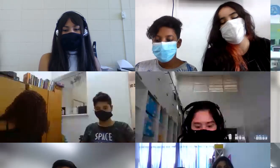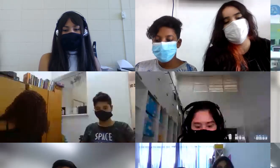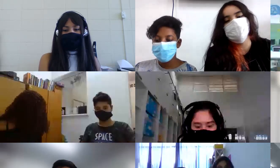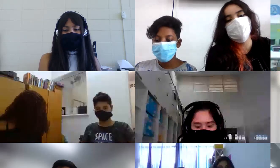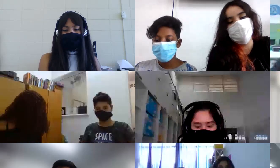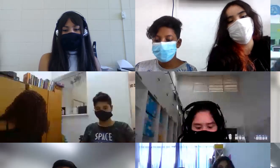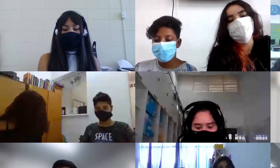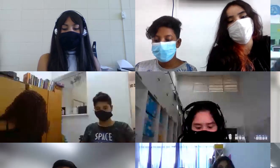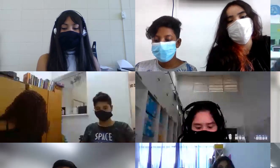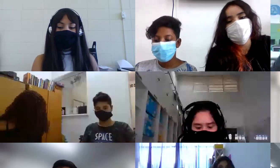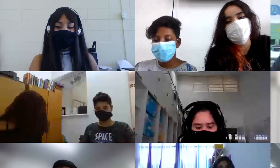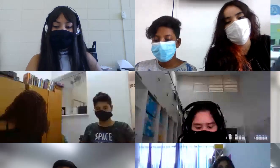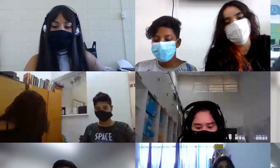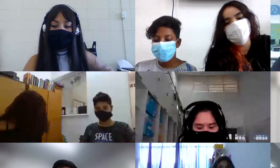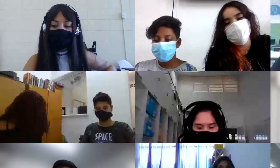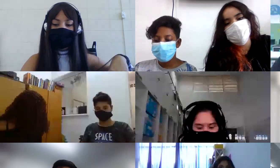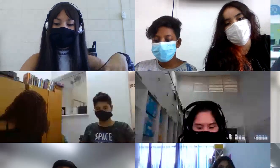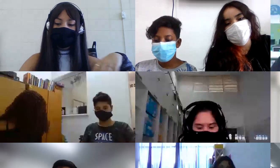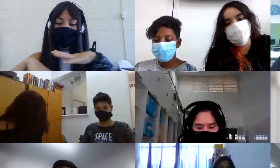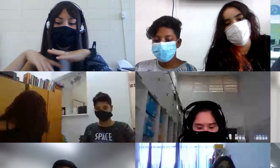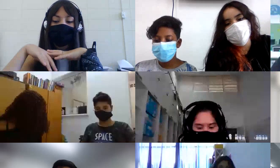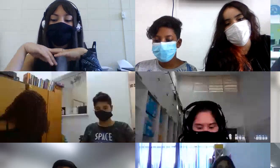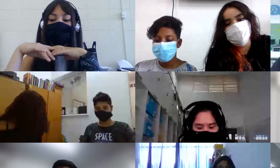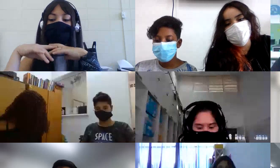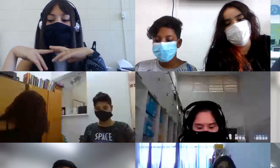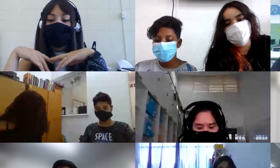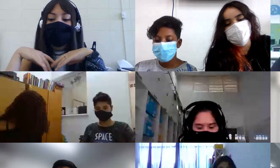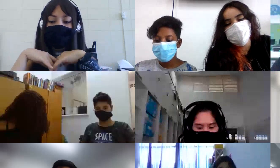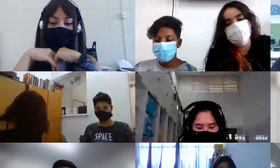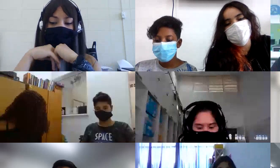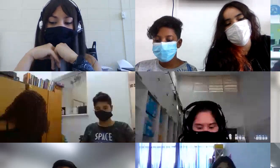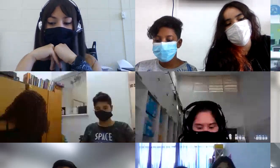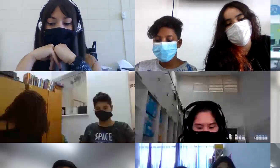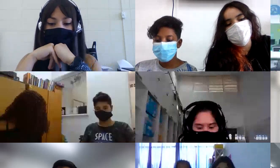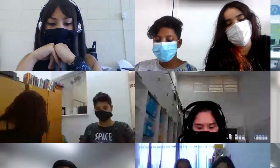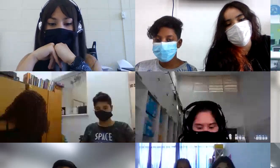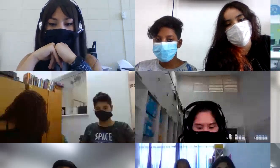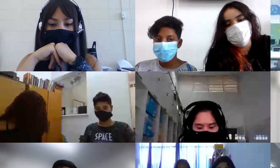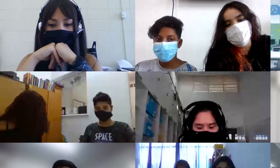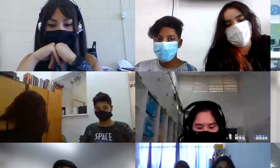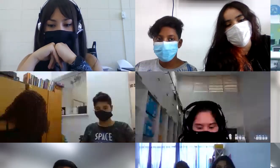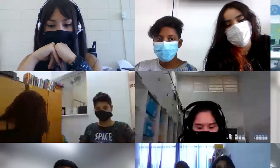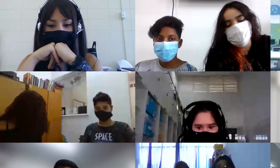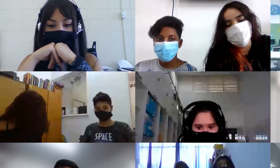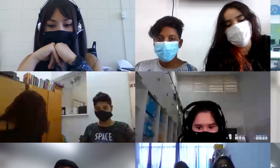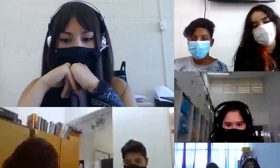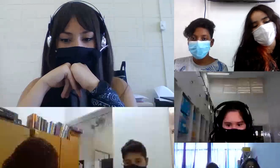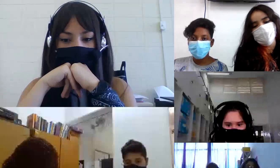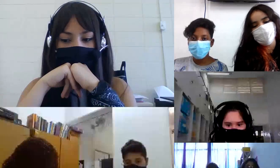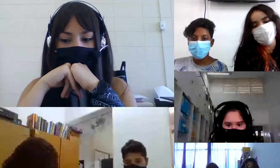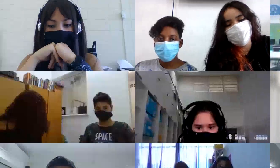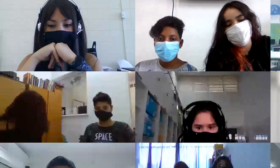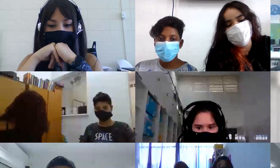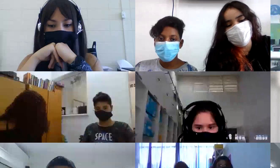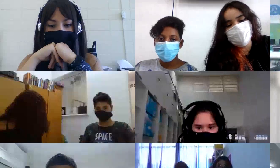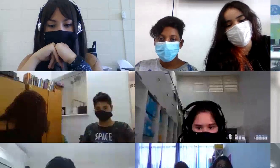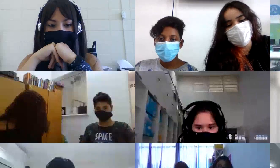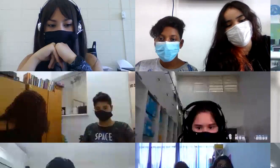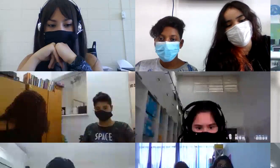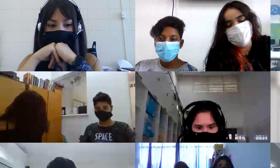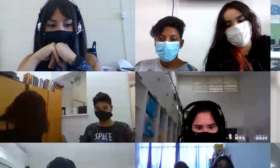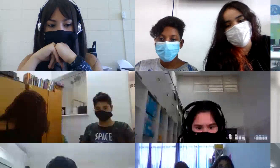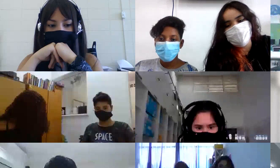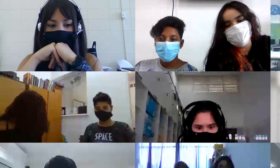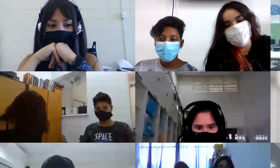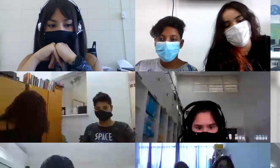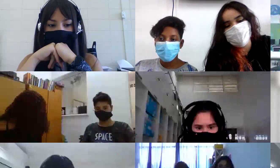junto, assumindo junto com eles, né, uma decisão. Júlia levantou a mão, adoro essas mãos levantadas no último minuto, porque é aí que